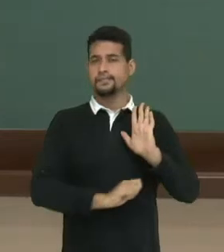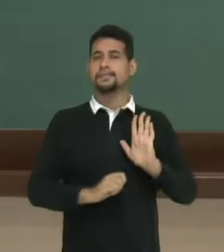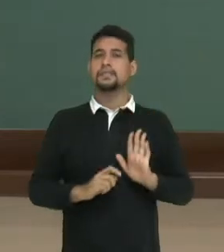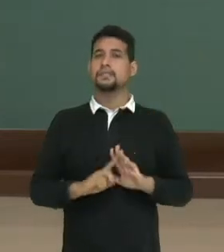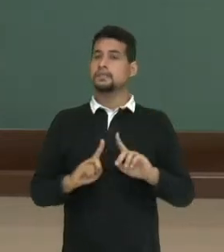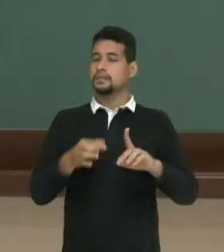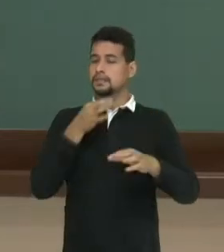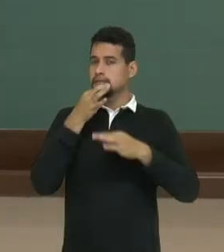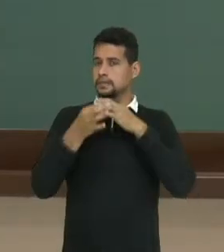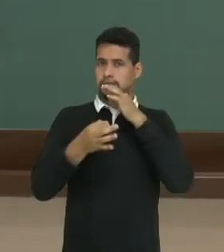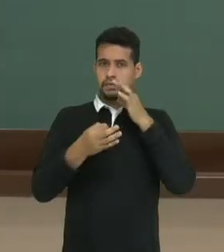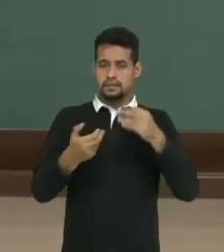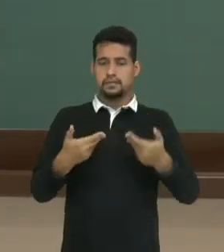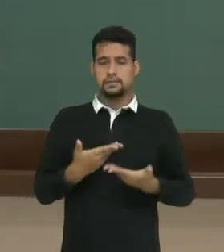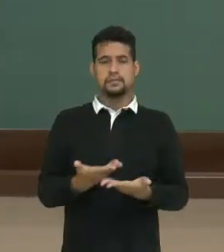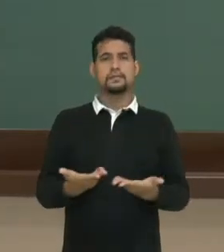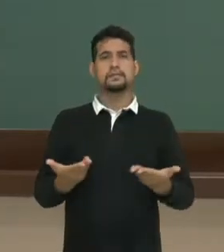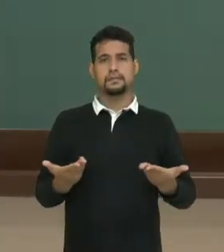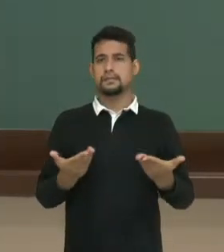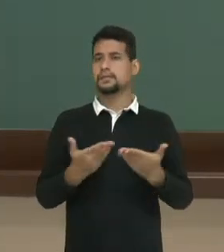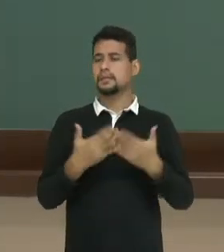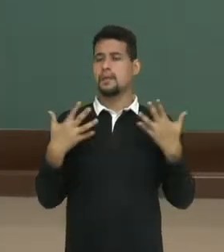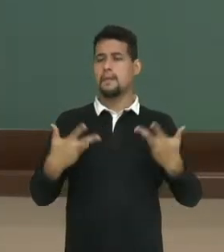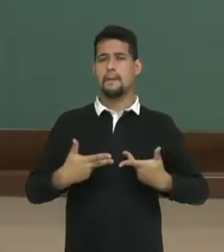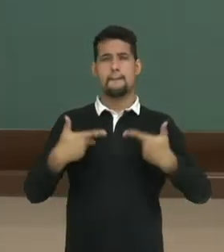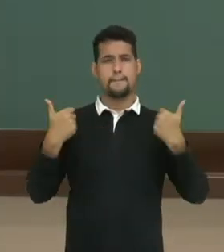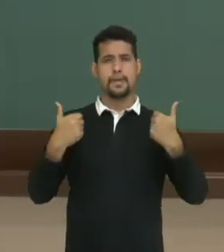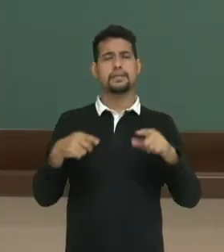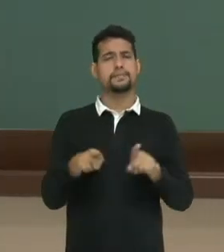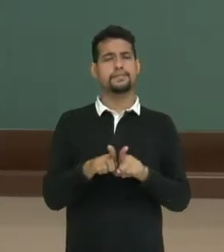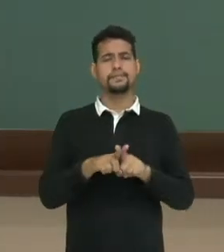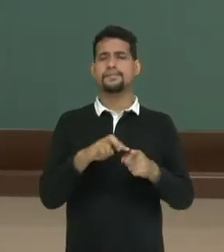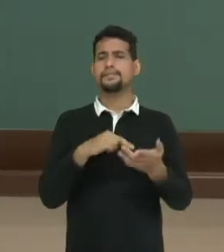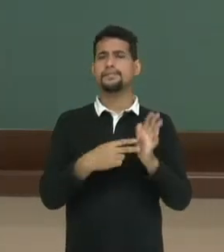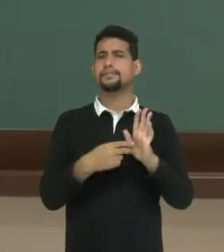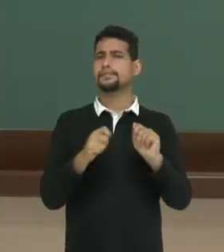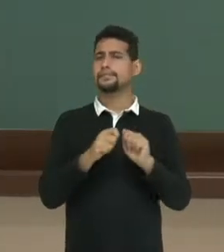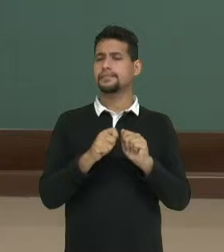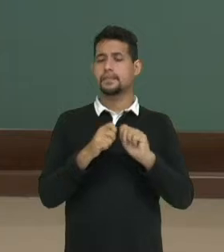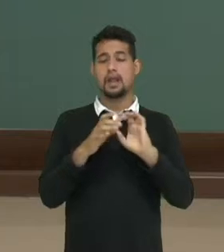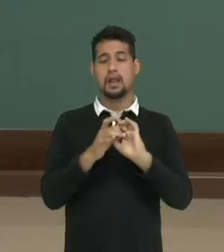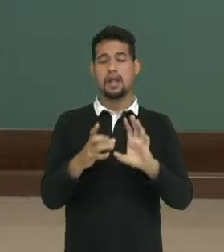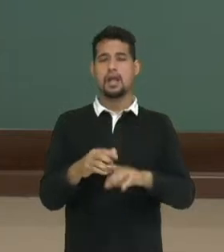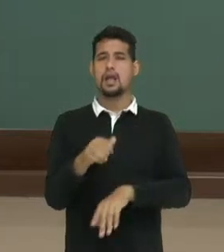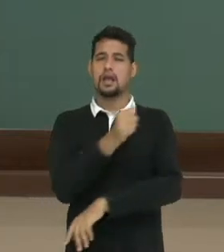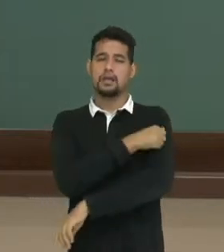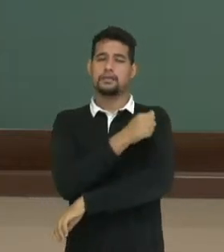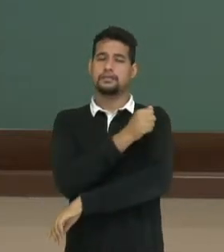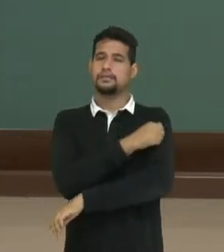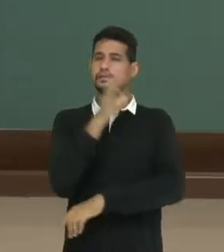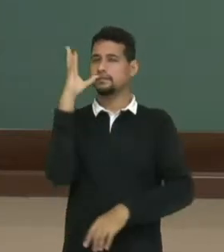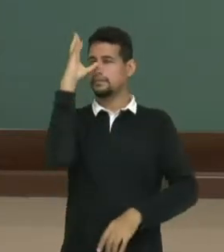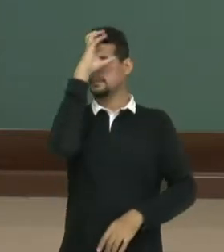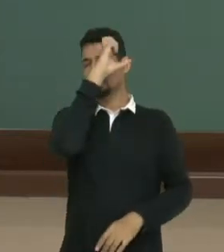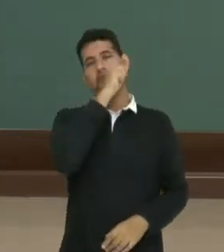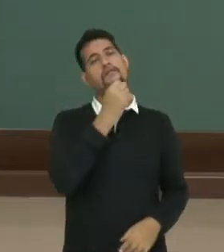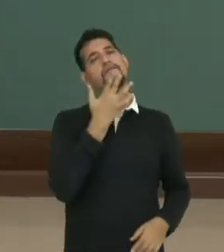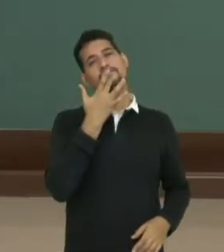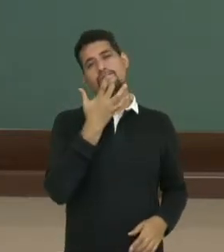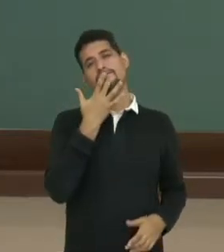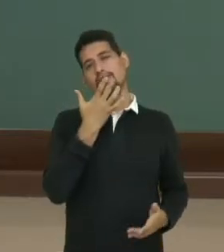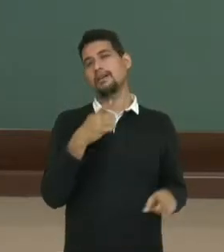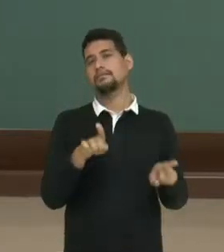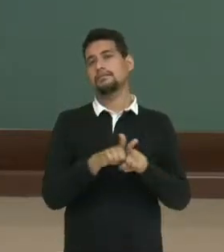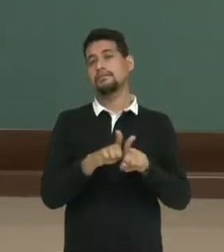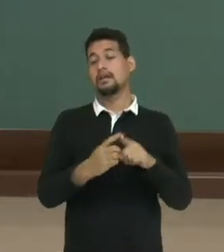fica a dica para vocês, é uma excelente plataforma que permite o aluno aprender com mais facilidade